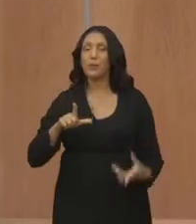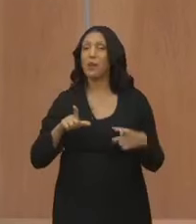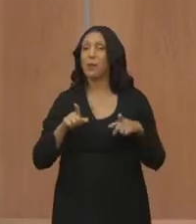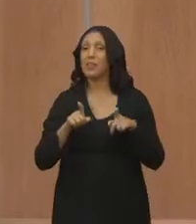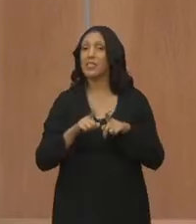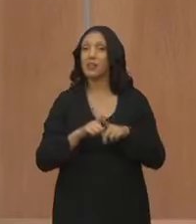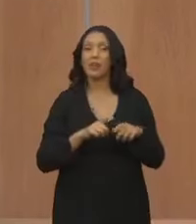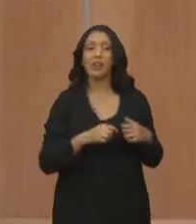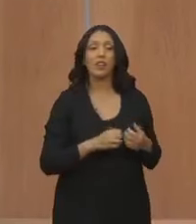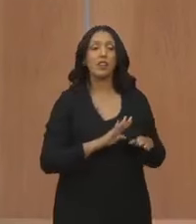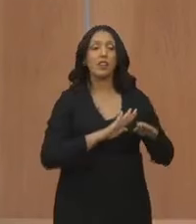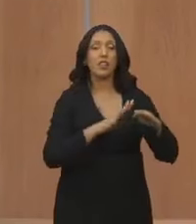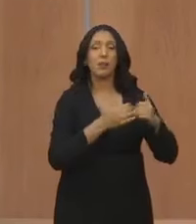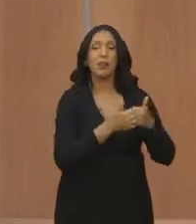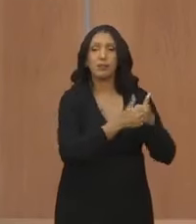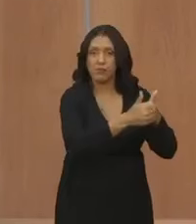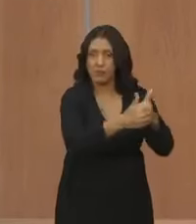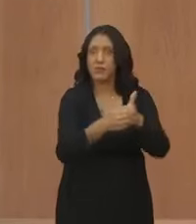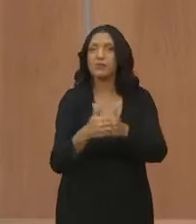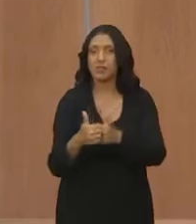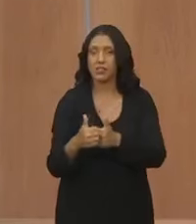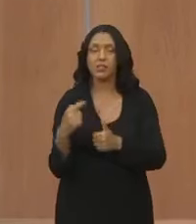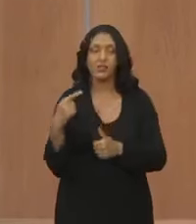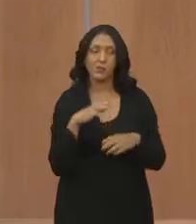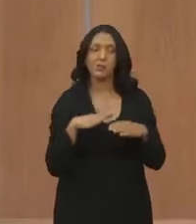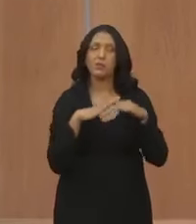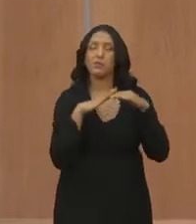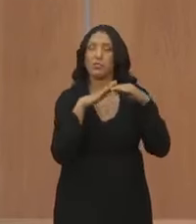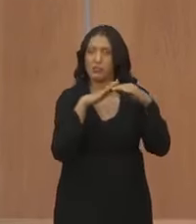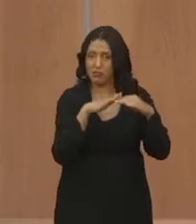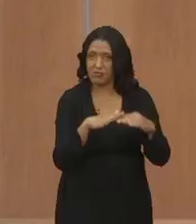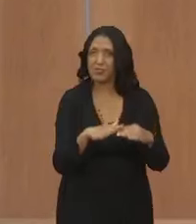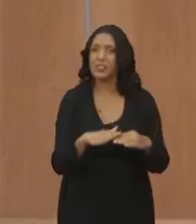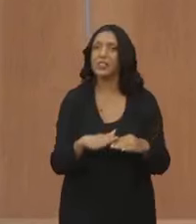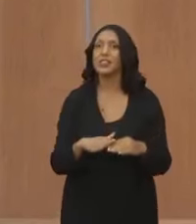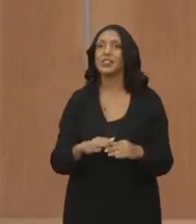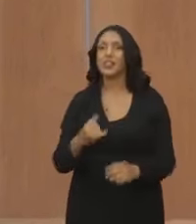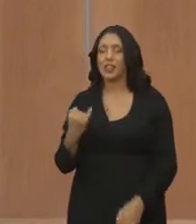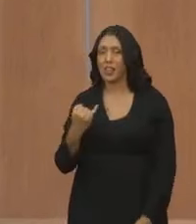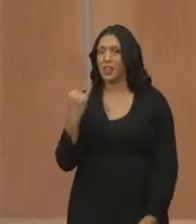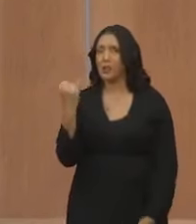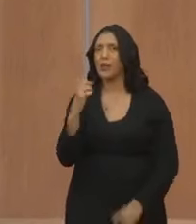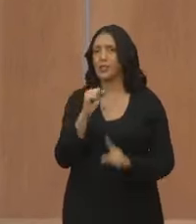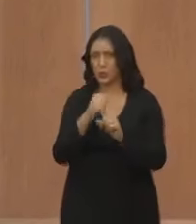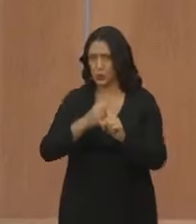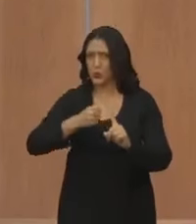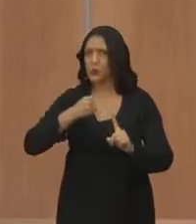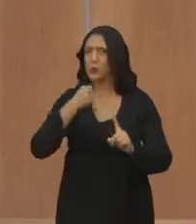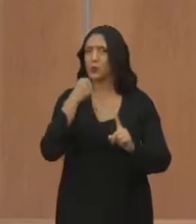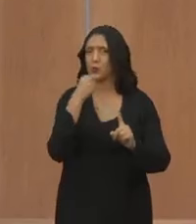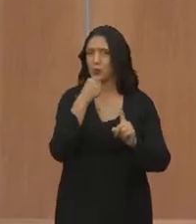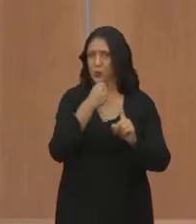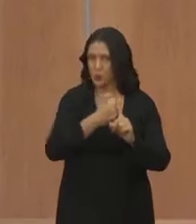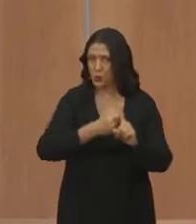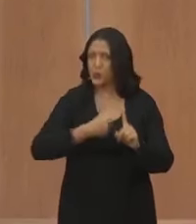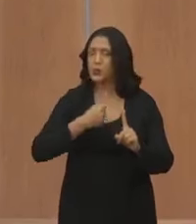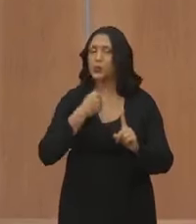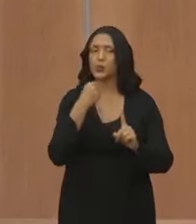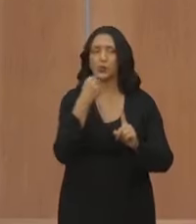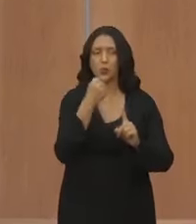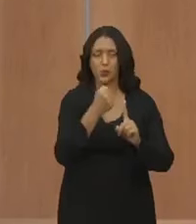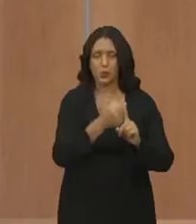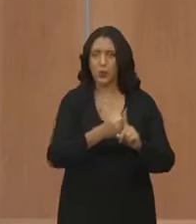região. E a importância que é da luta que vocês fazem aí. É um projeto que chega nessa